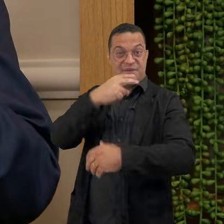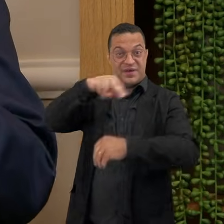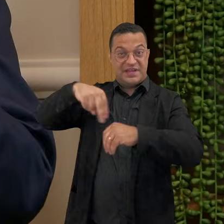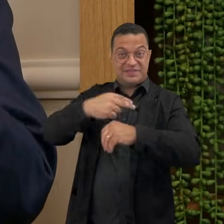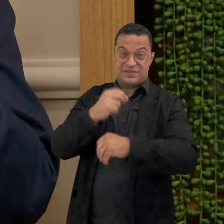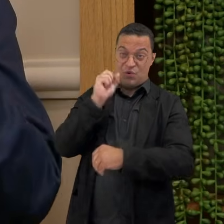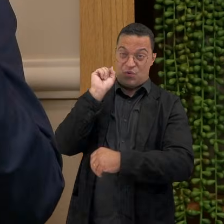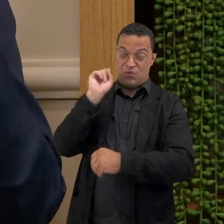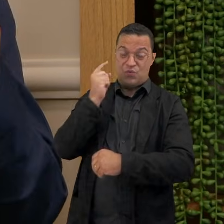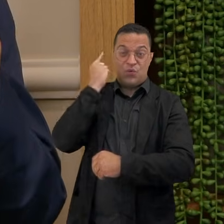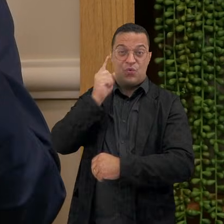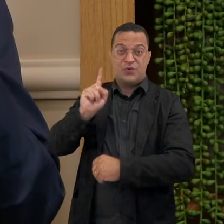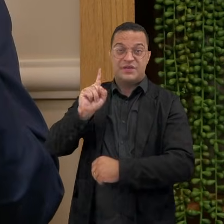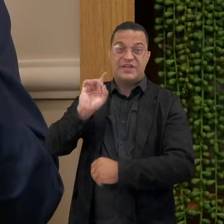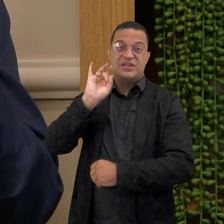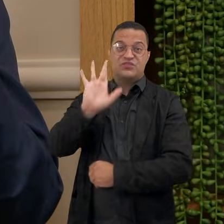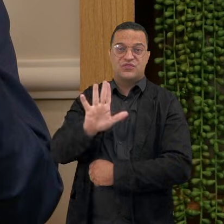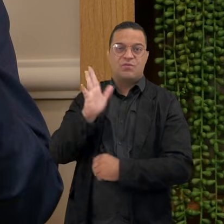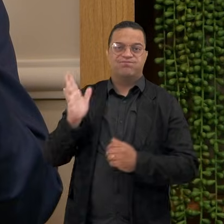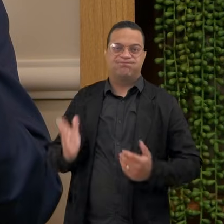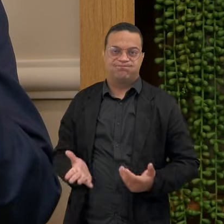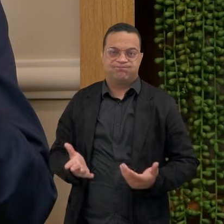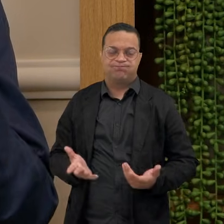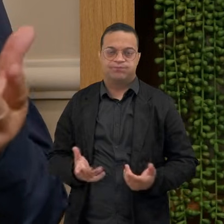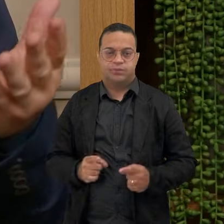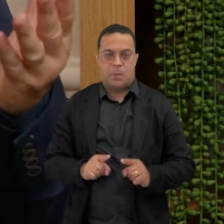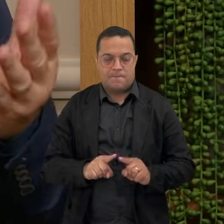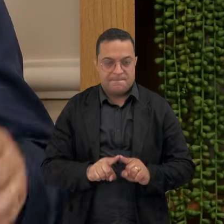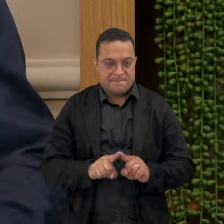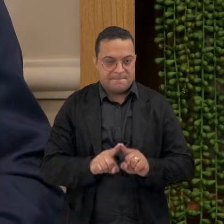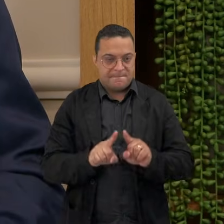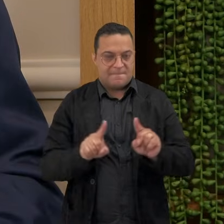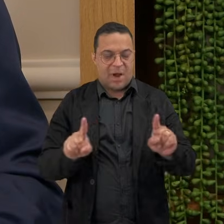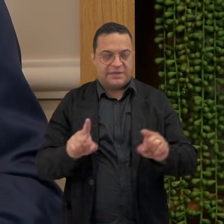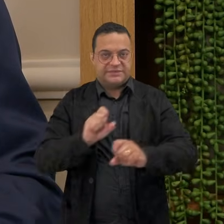só. E ele responde: mas Sião